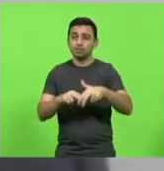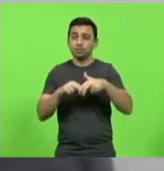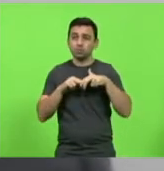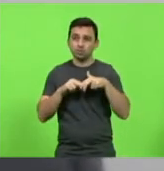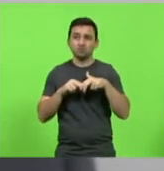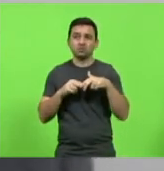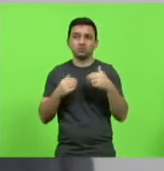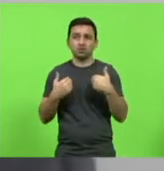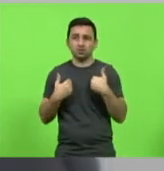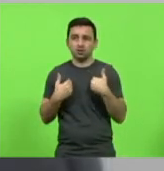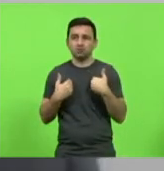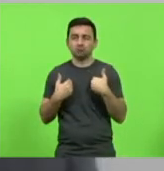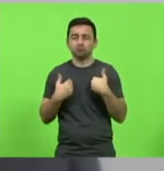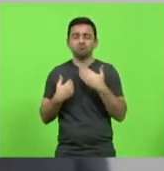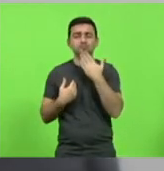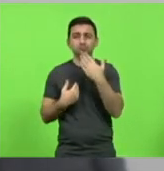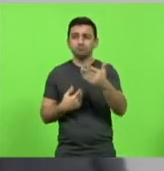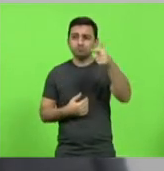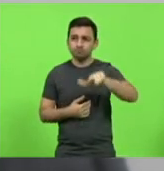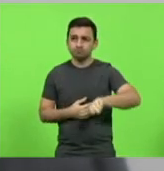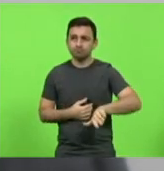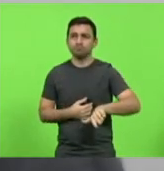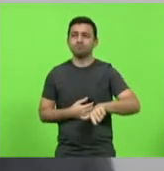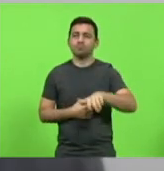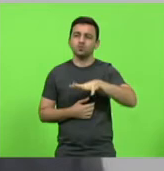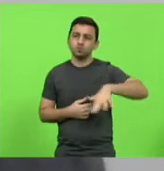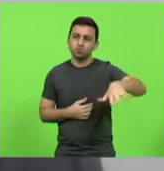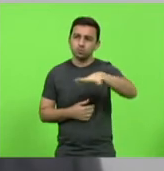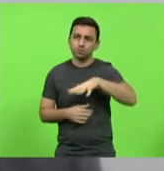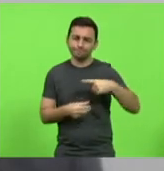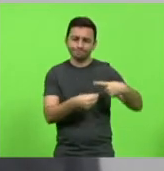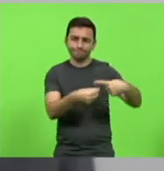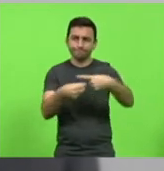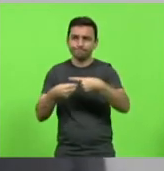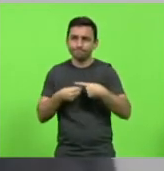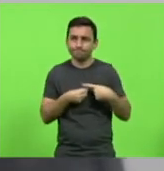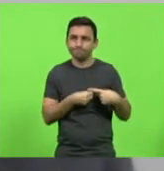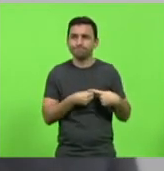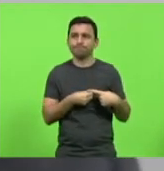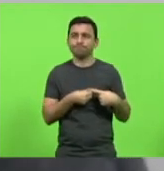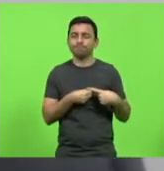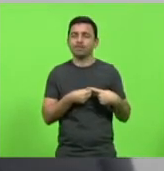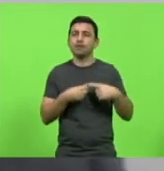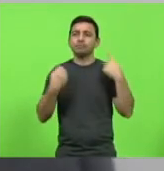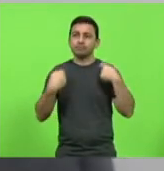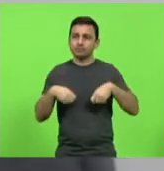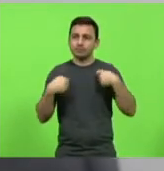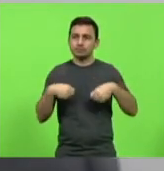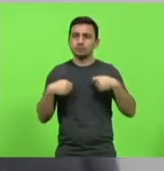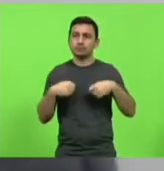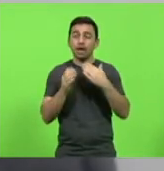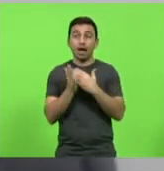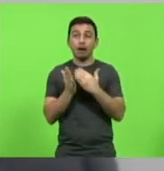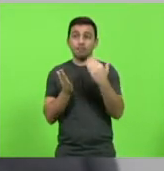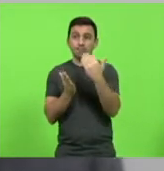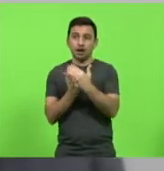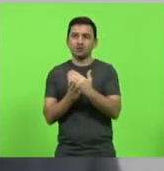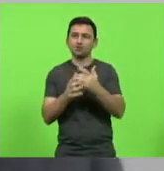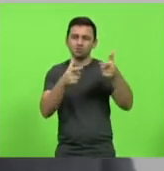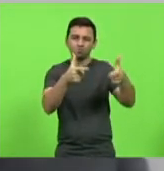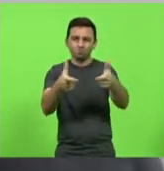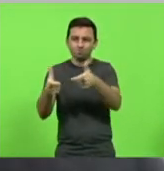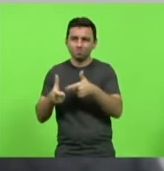aqui mais um apelo para que os municípios coloquem mais pontos de vacinação,